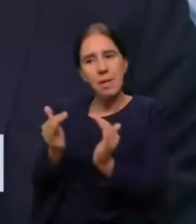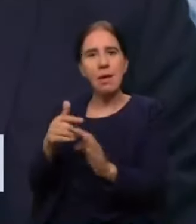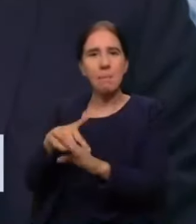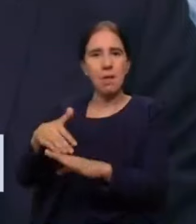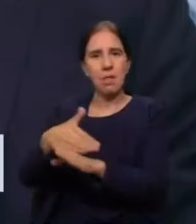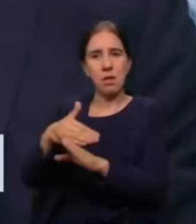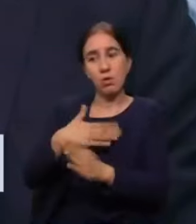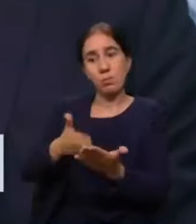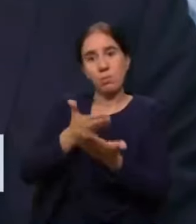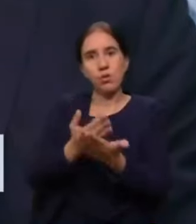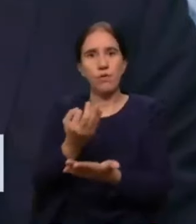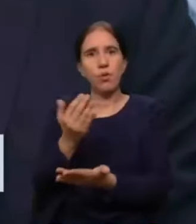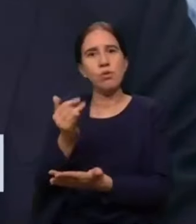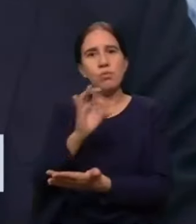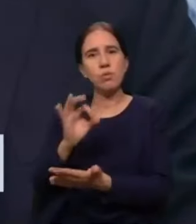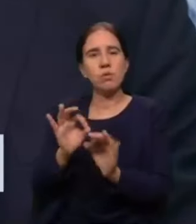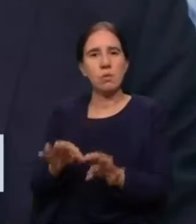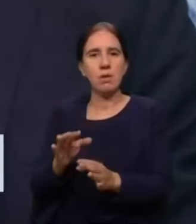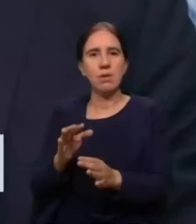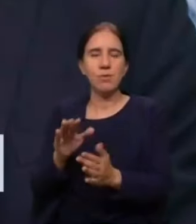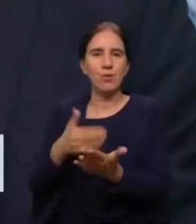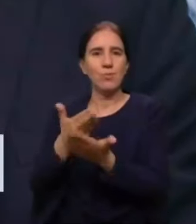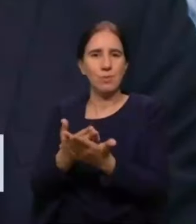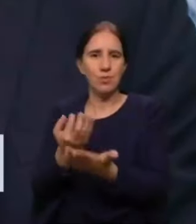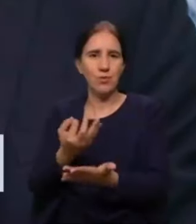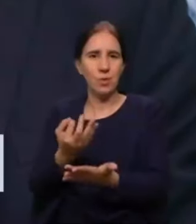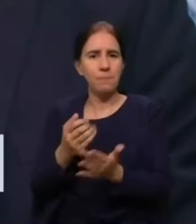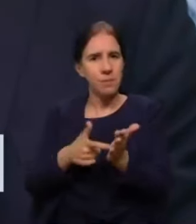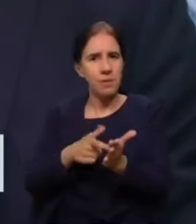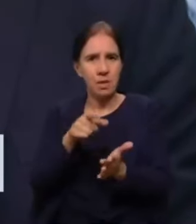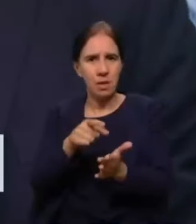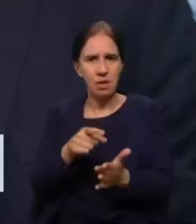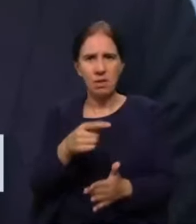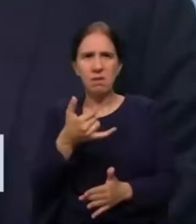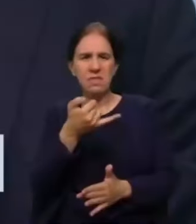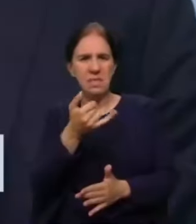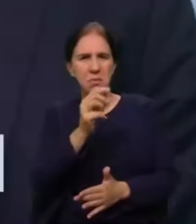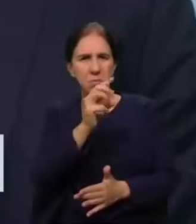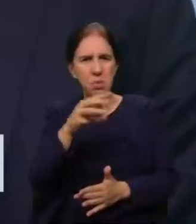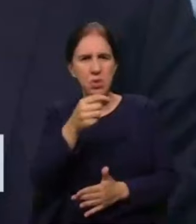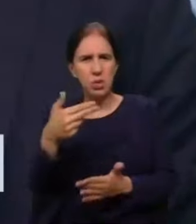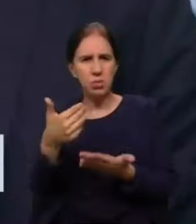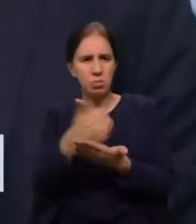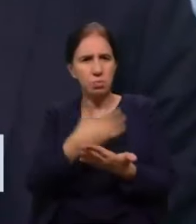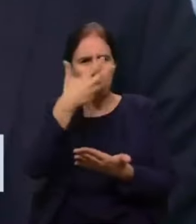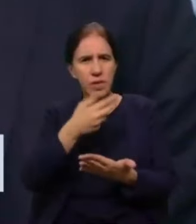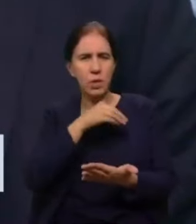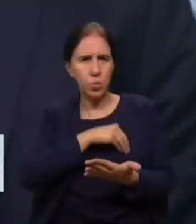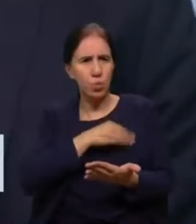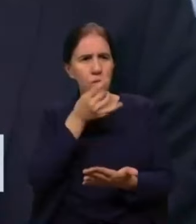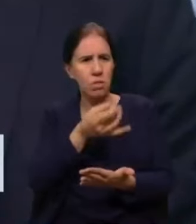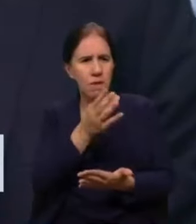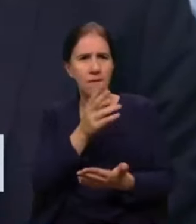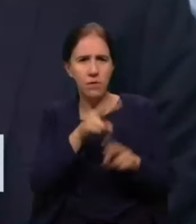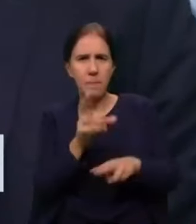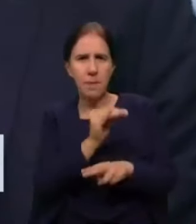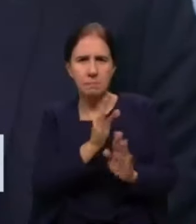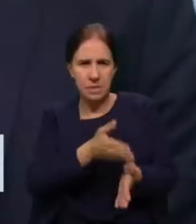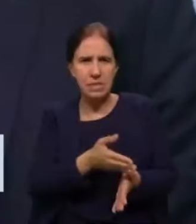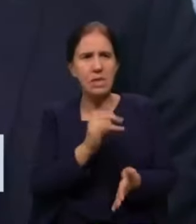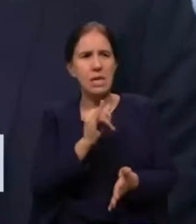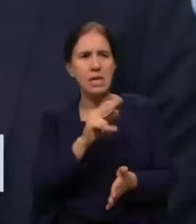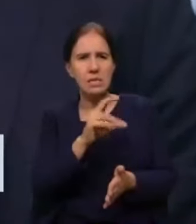propusemos, 12%. Como nós propusemos. Aqui é que é a grande necessidade. Os tais dos 25 milhões de euros de lucros por dia precisam de mais benefícios fiscais, precisam de mais descida